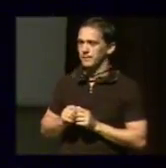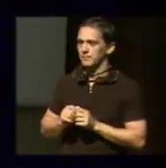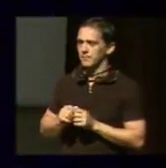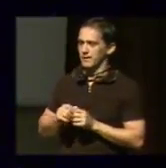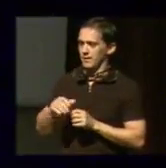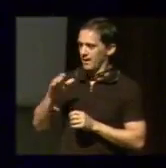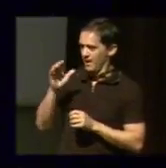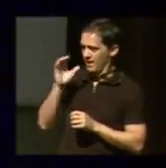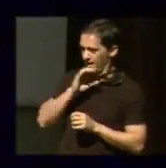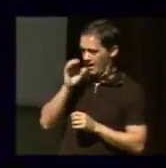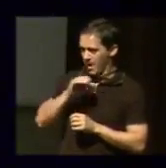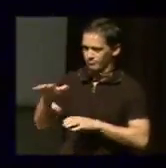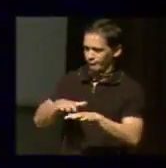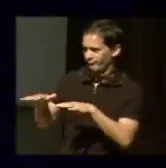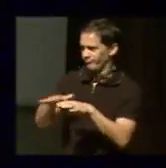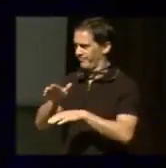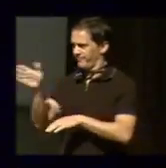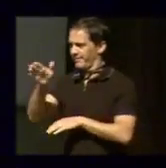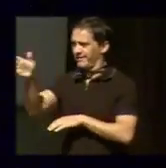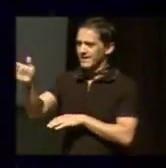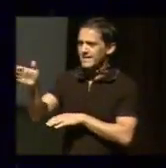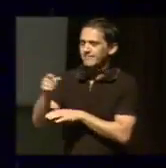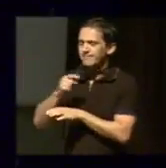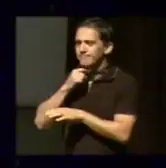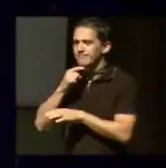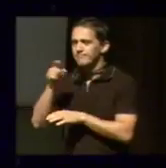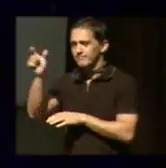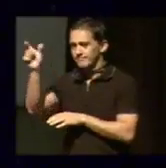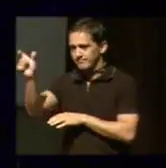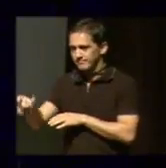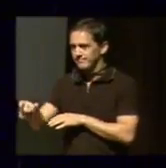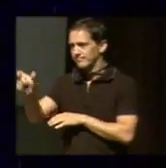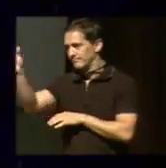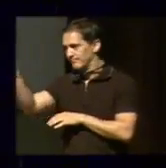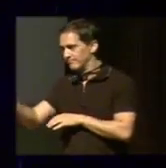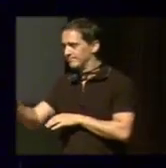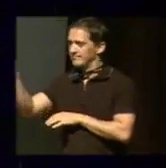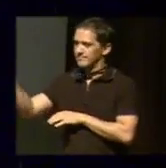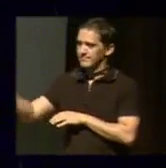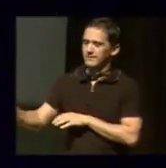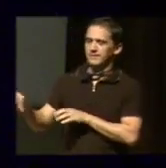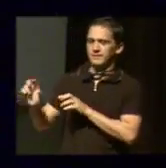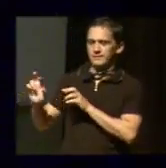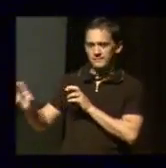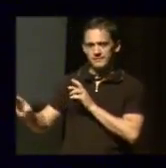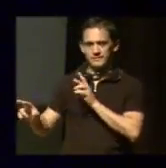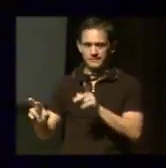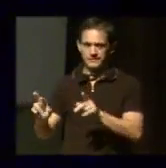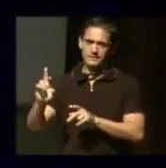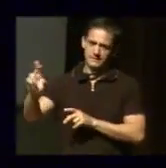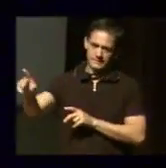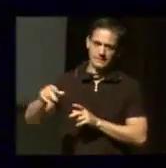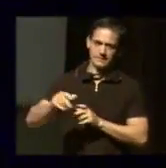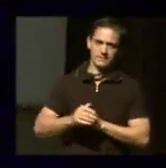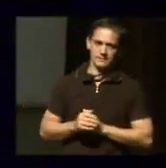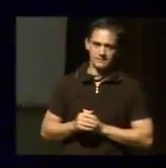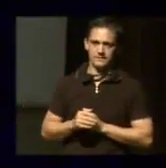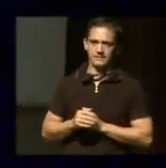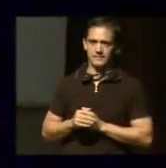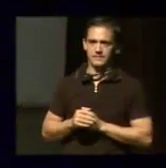ritmo frenético. Então, é interessante pensar nessas diferentes representações e como é que a gente lida com elas,